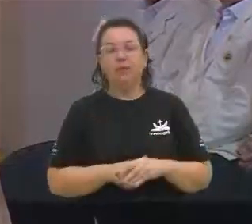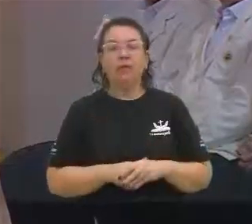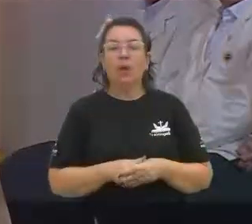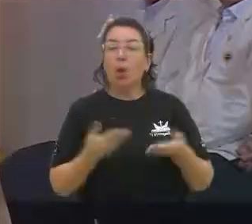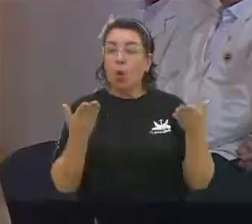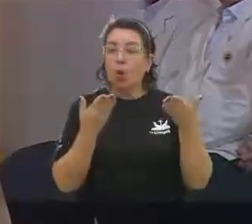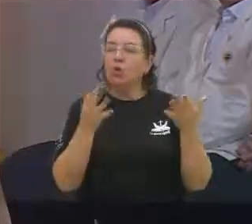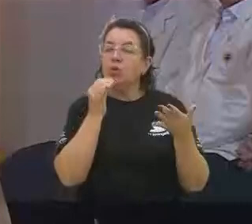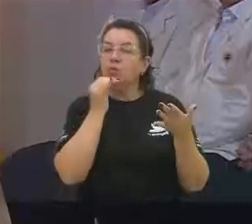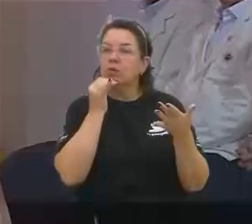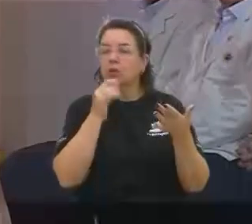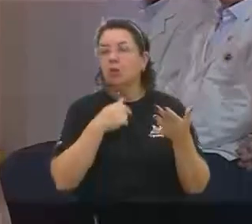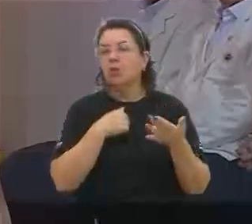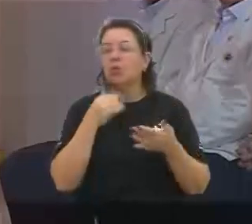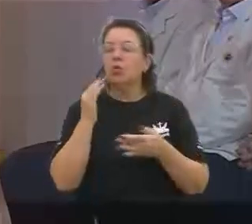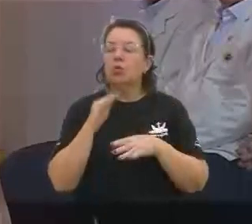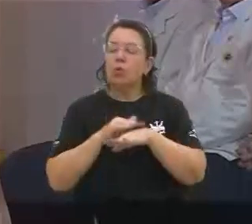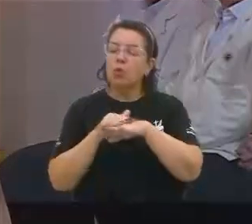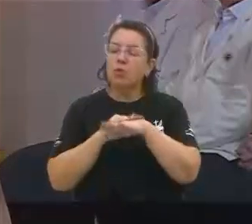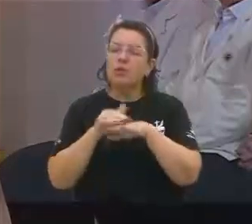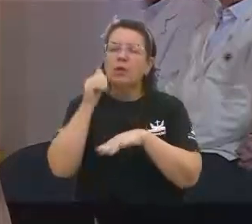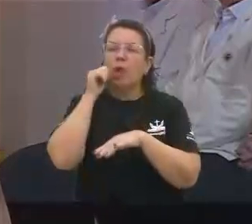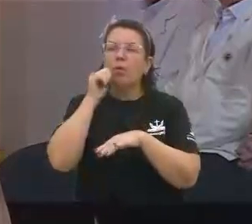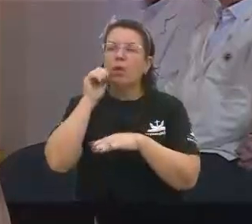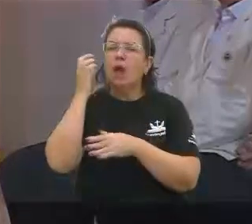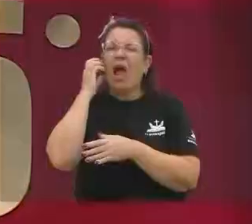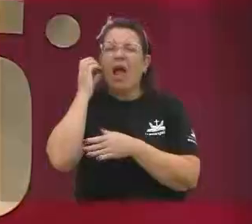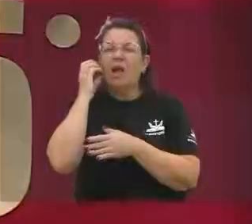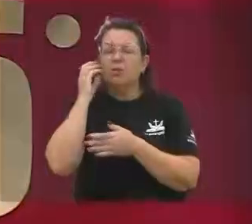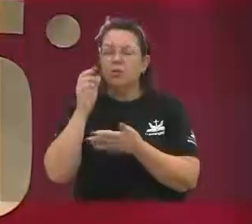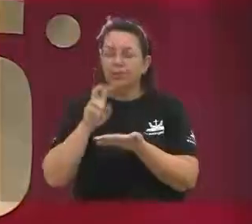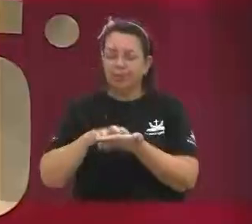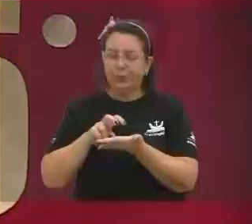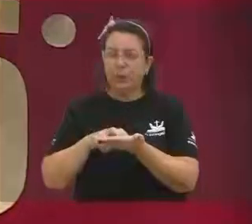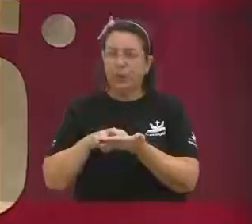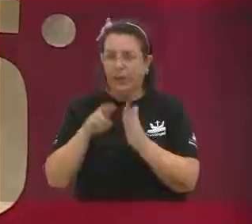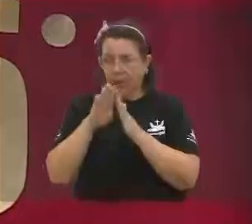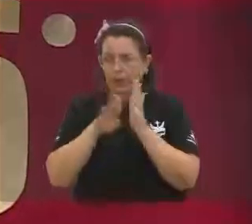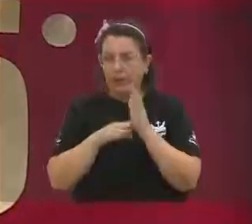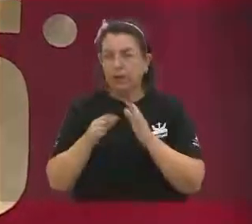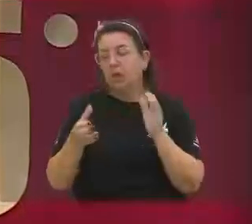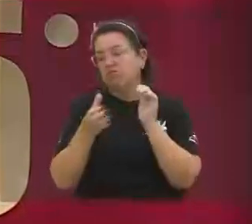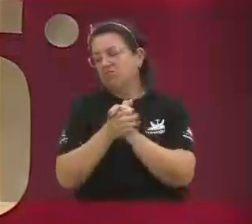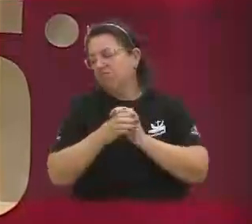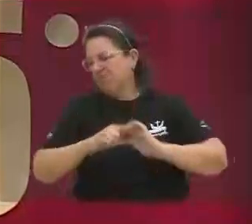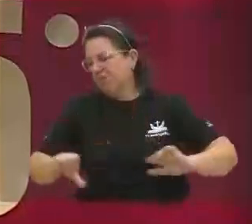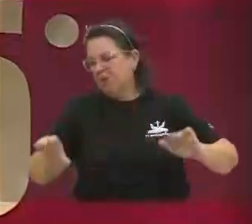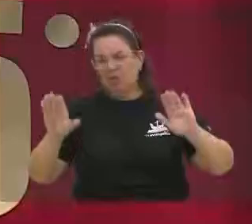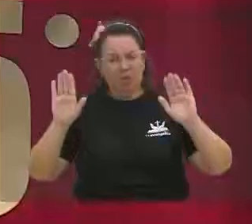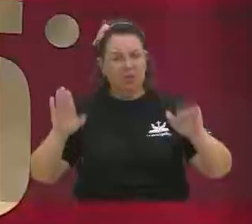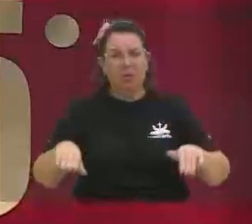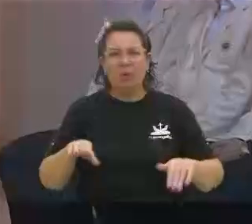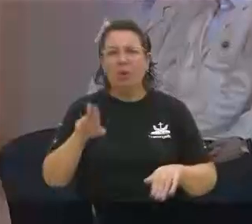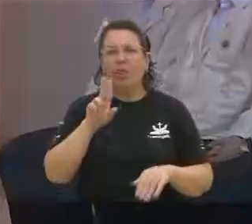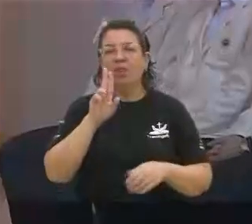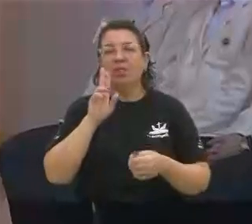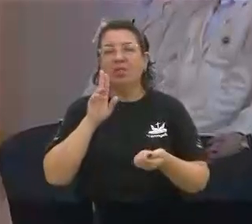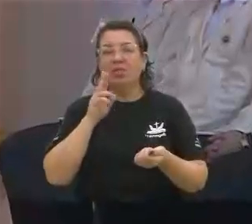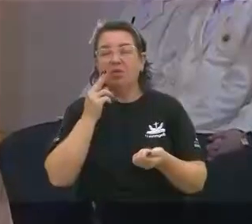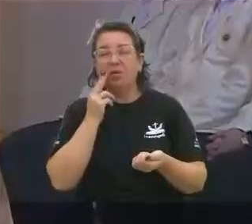hoje por exemplo quando atendi aquela mulher no rádio se separou do marido uso de